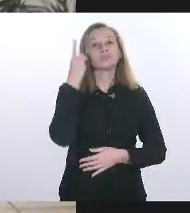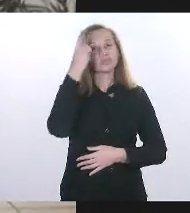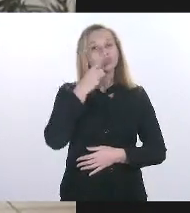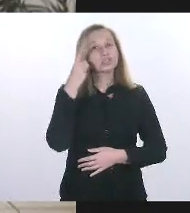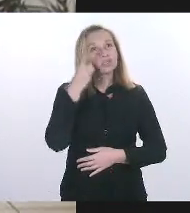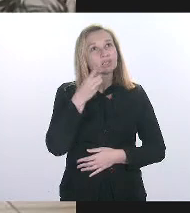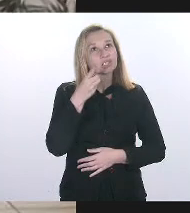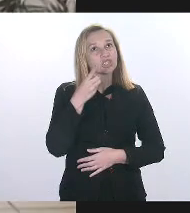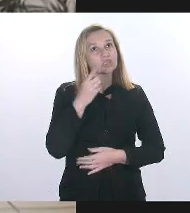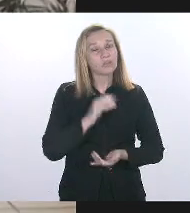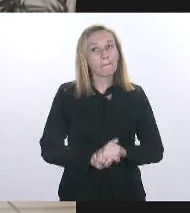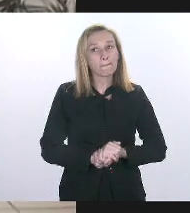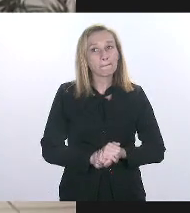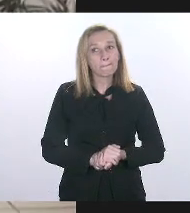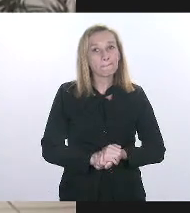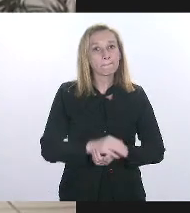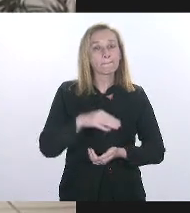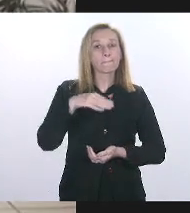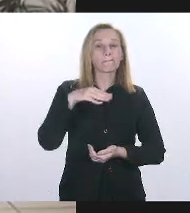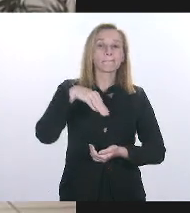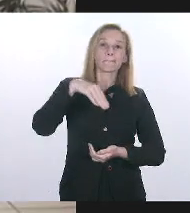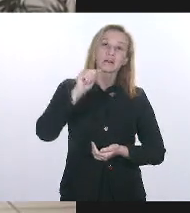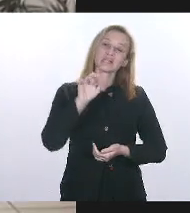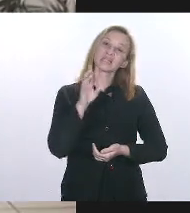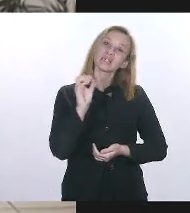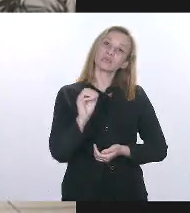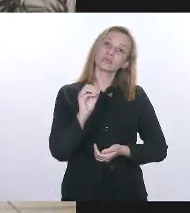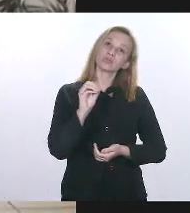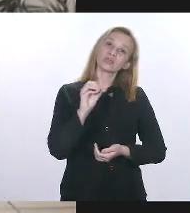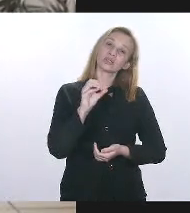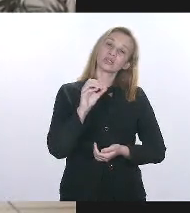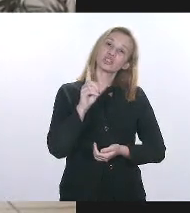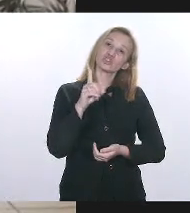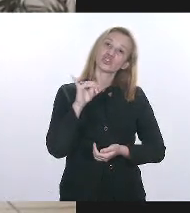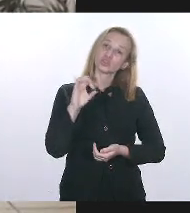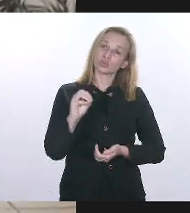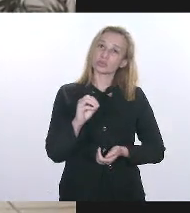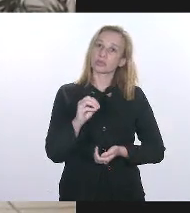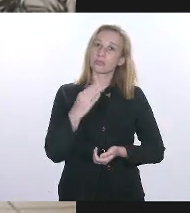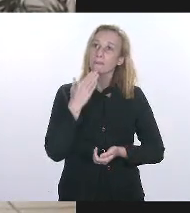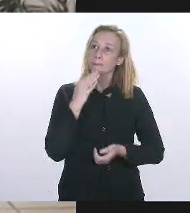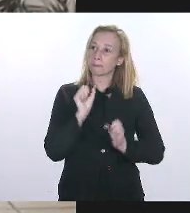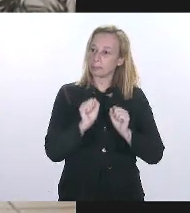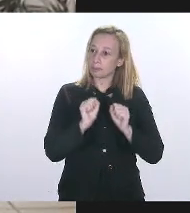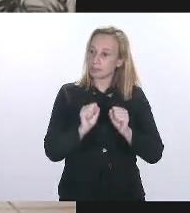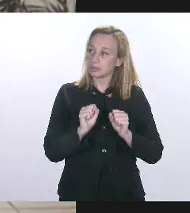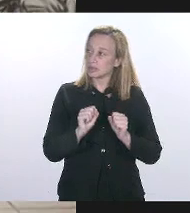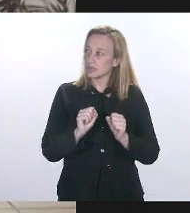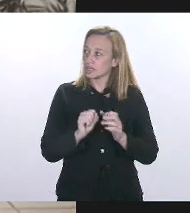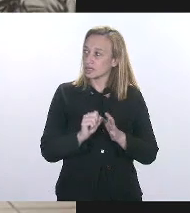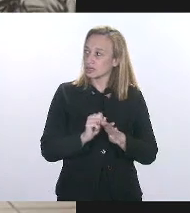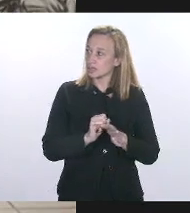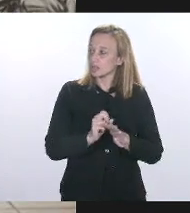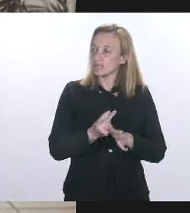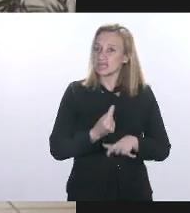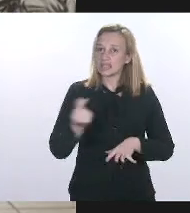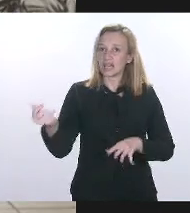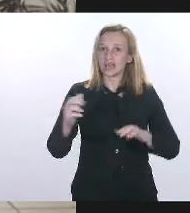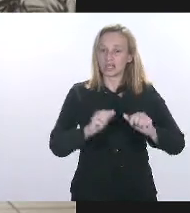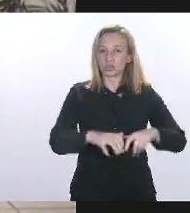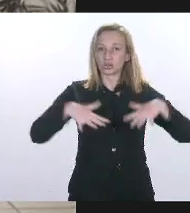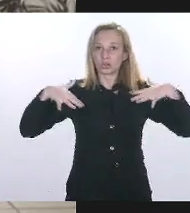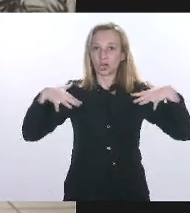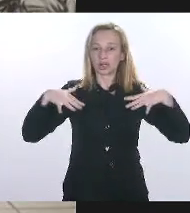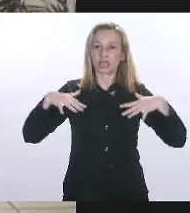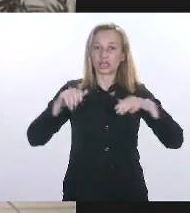deputado Marcelo Ciodino para que pudesse se retirar do plenário da